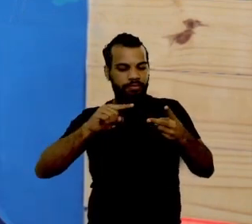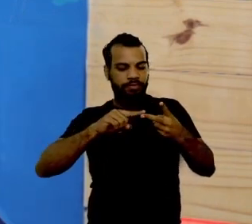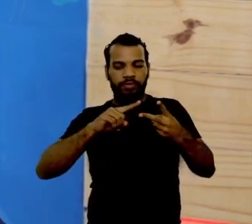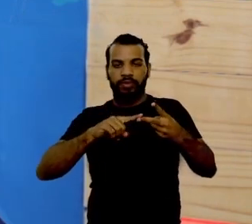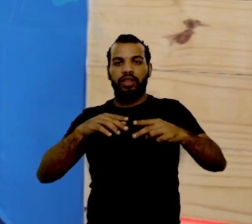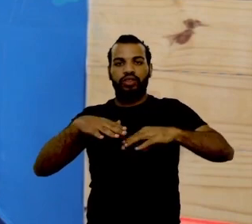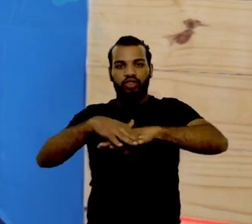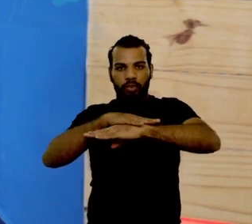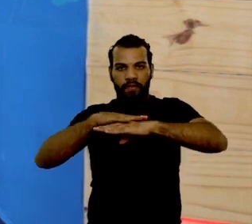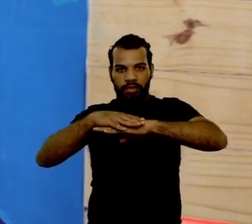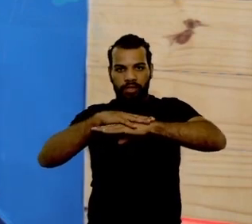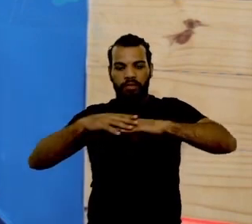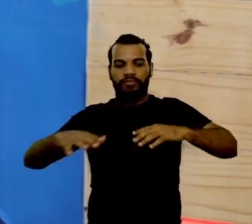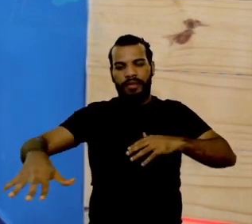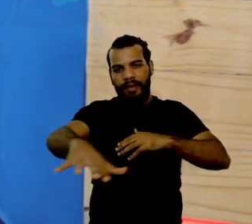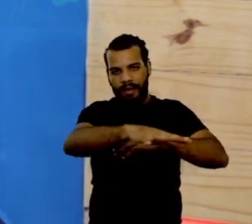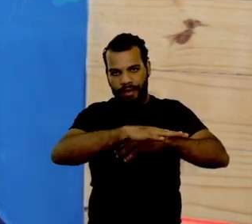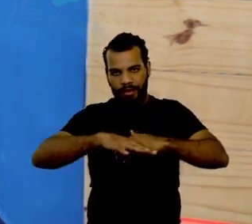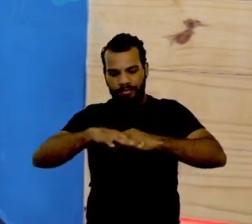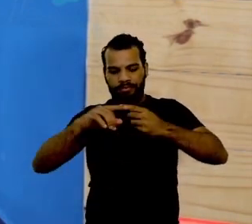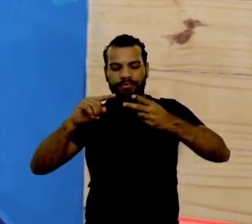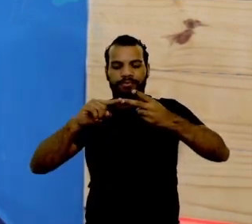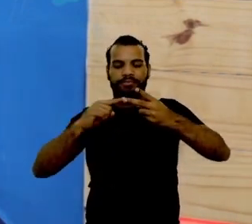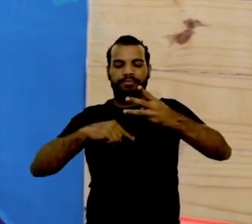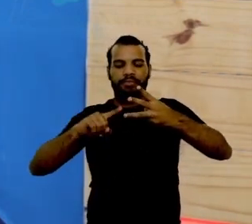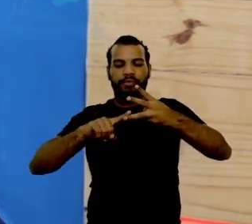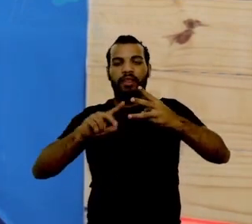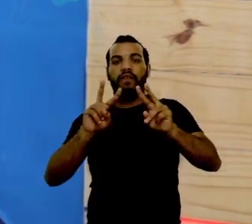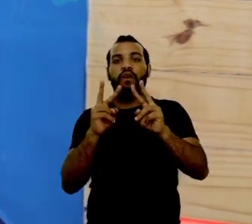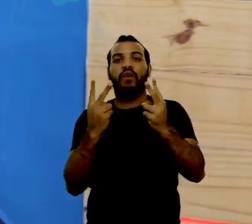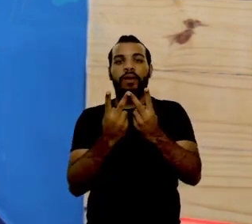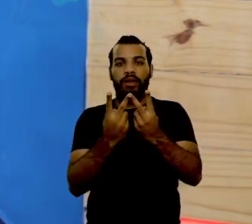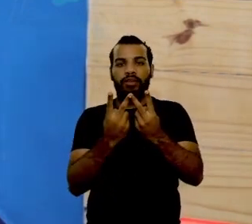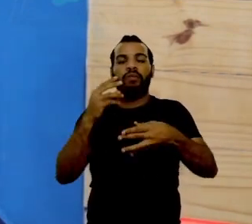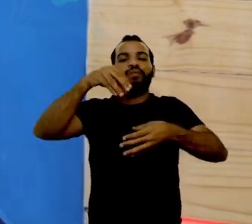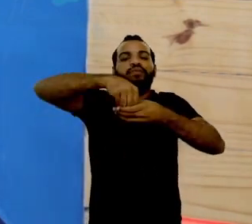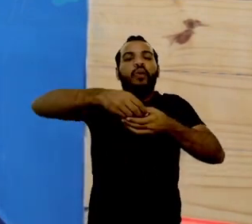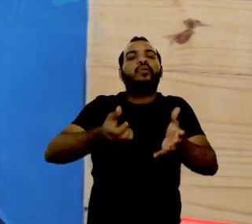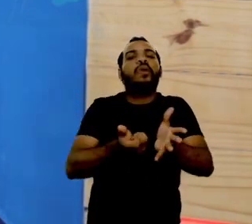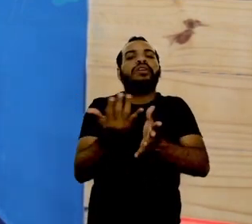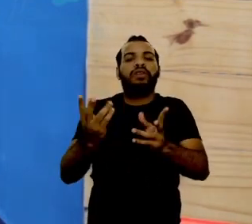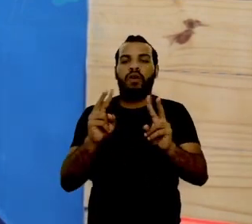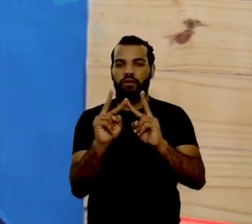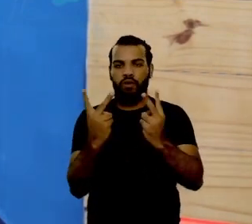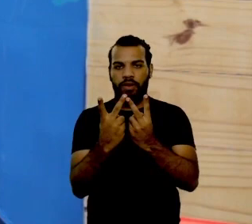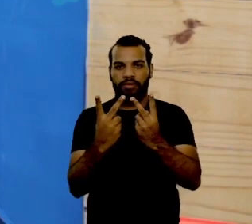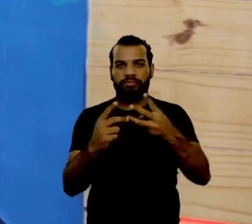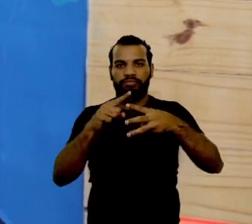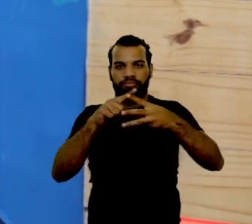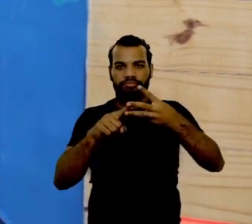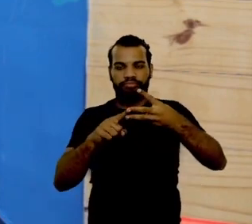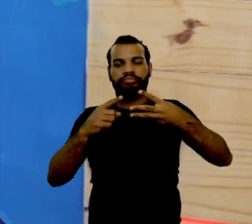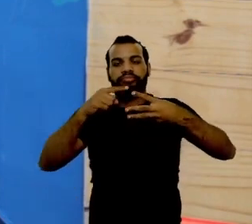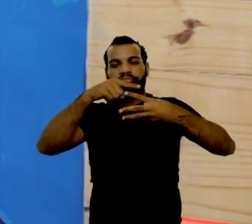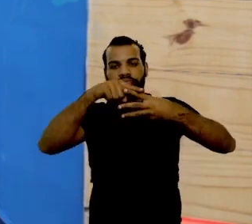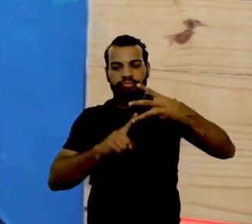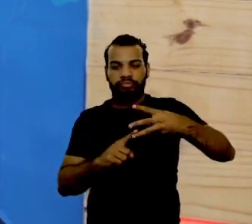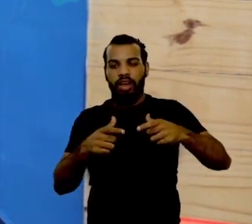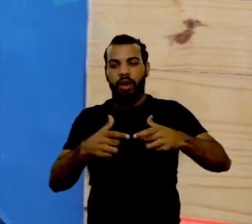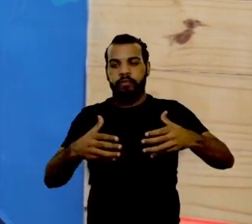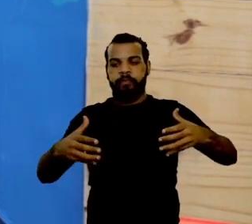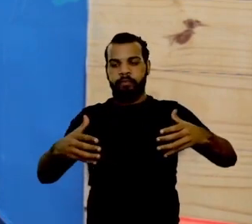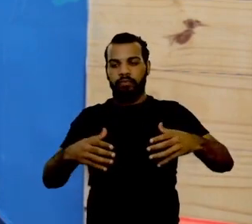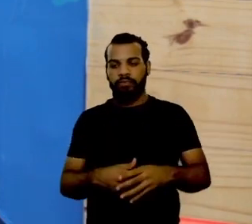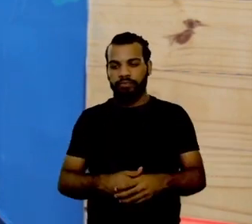superficial, que é a área, e volumétrica, que é o volume. Para facilidade didática pedagógica, quando você